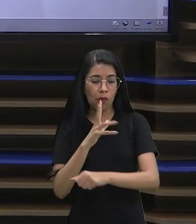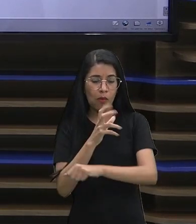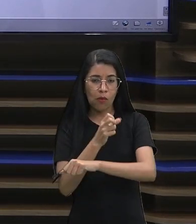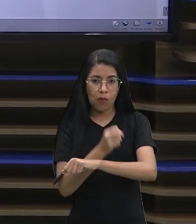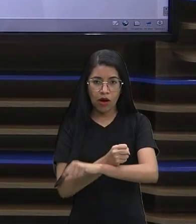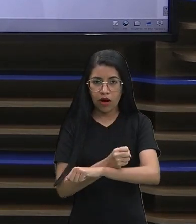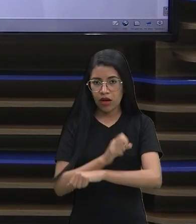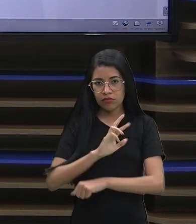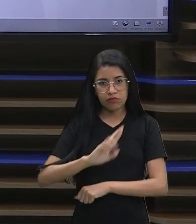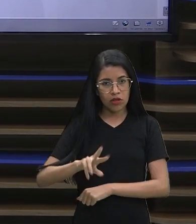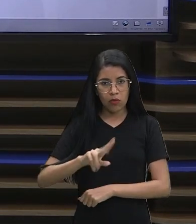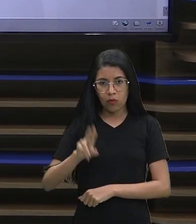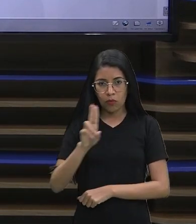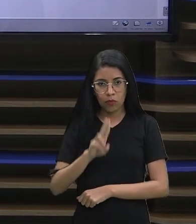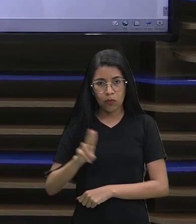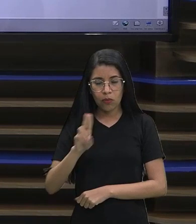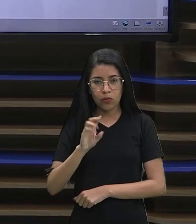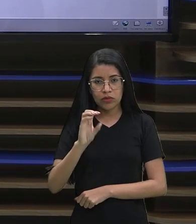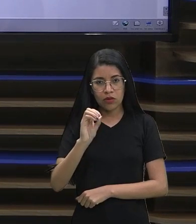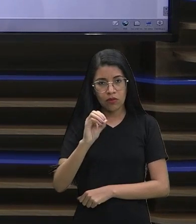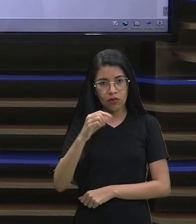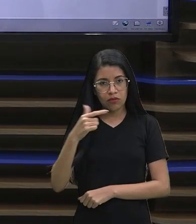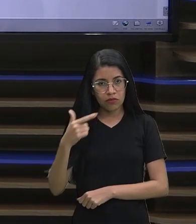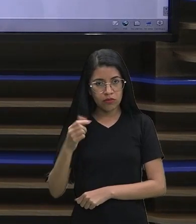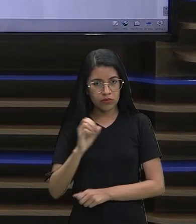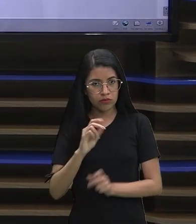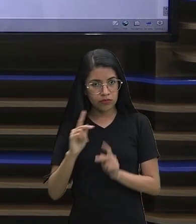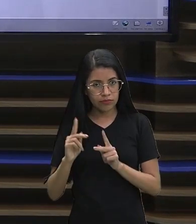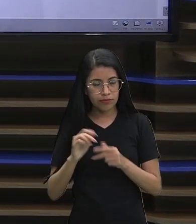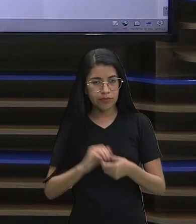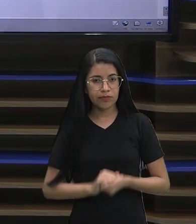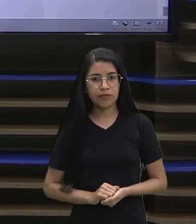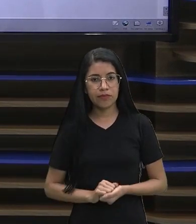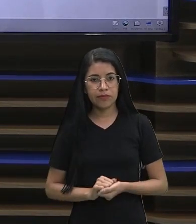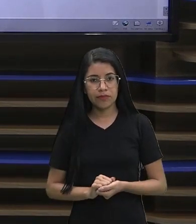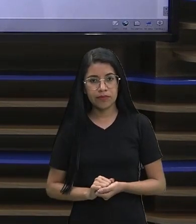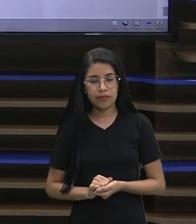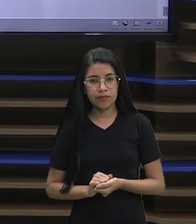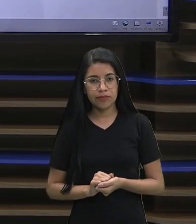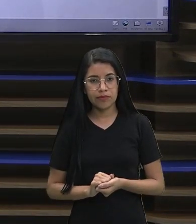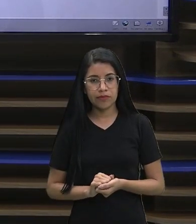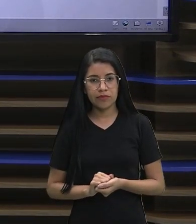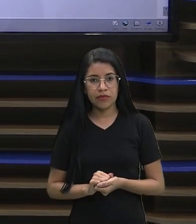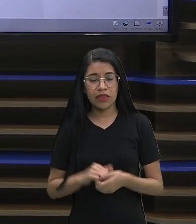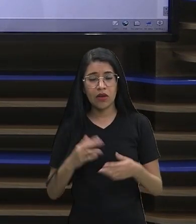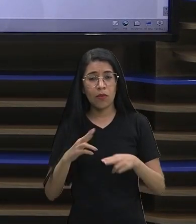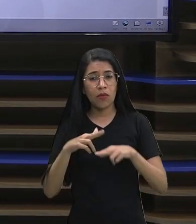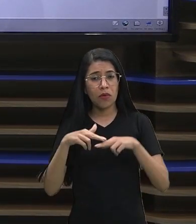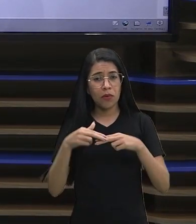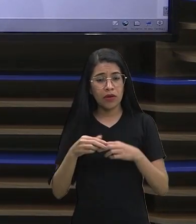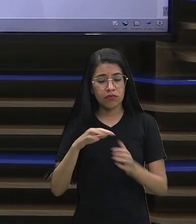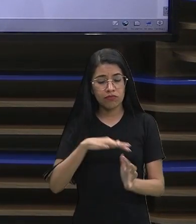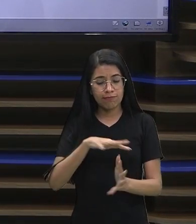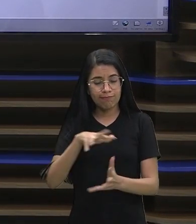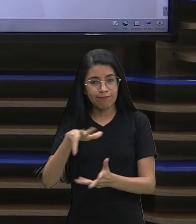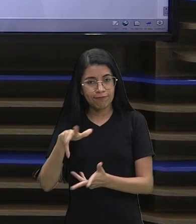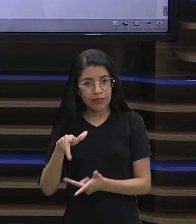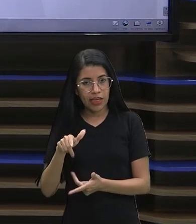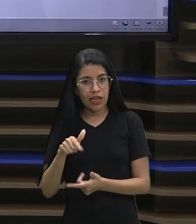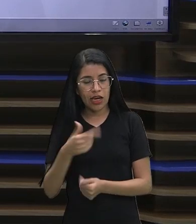não utilizam gás oxigênio, ok? Então, devido à Terra primitiva